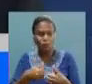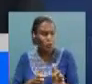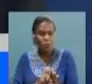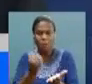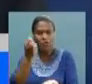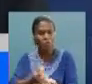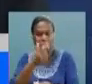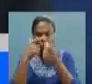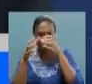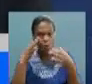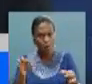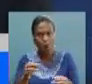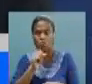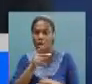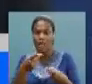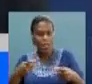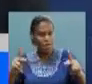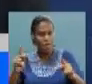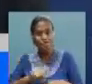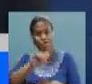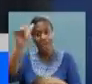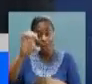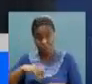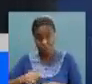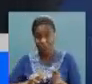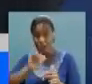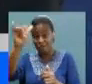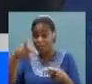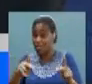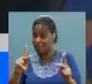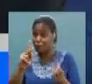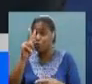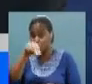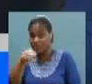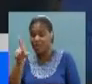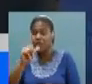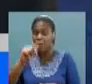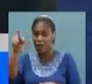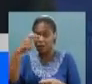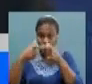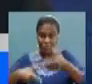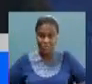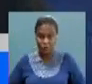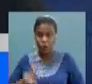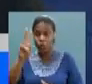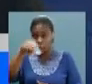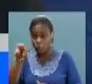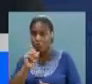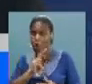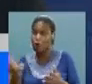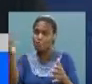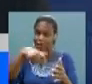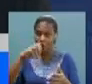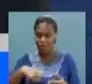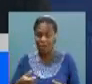cidadão comum viajar livremente do cabo verde para a suíça e no cidadão suíço o evangelho dos ficha pra cá ver nós temos uma garantia